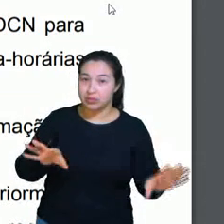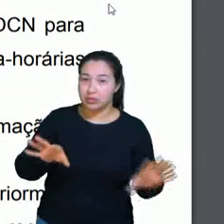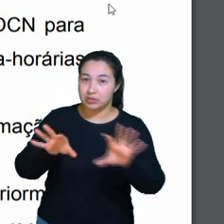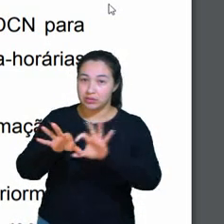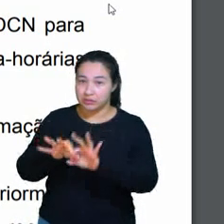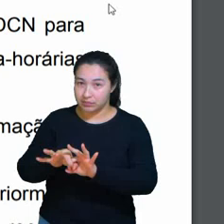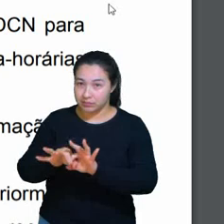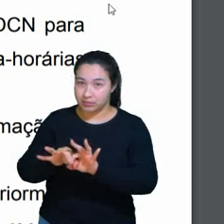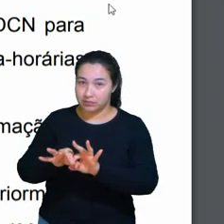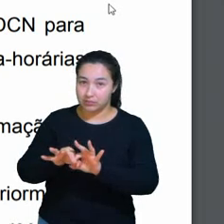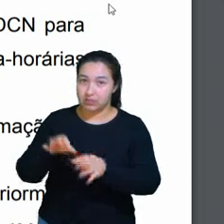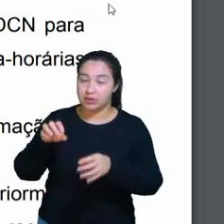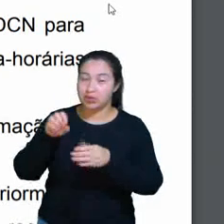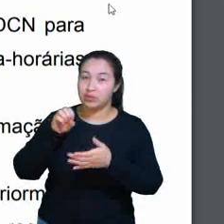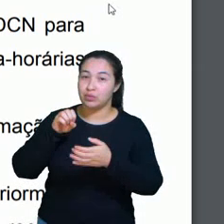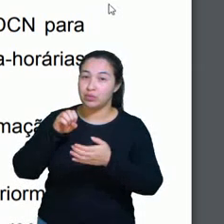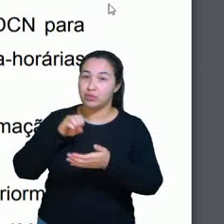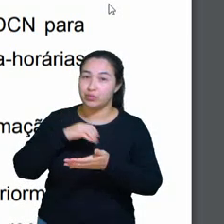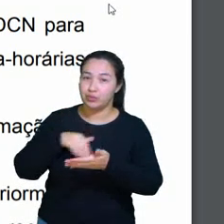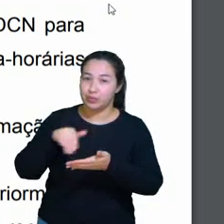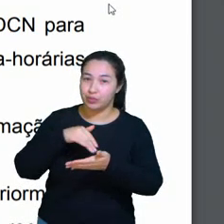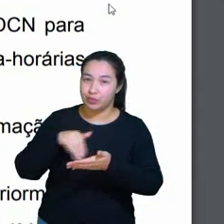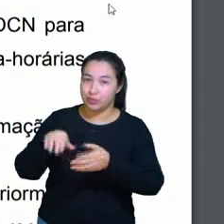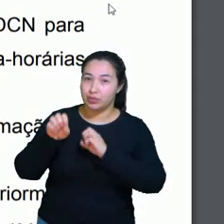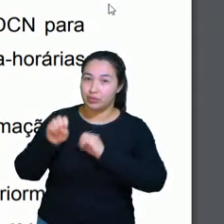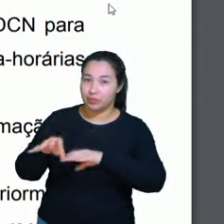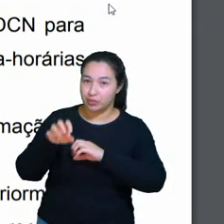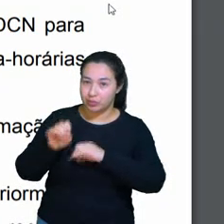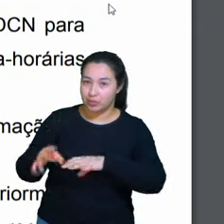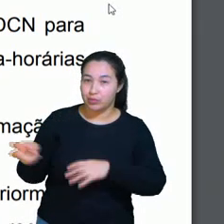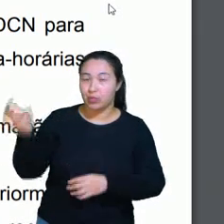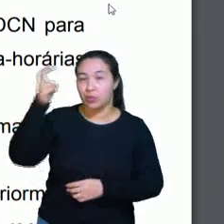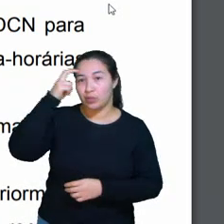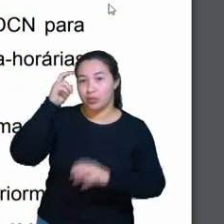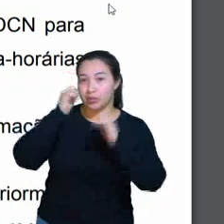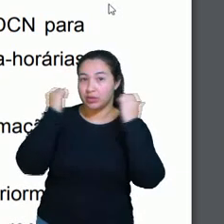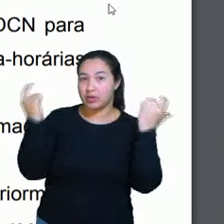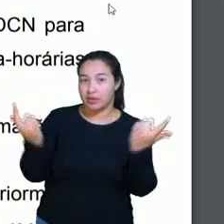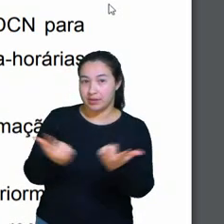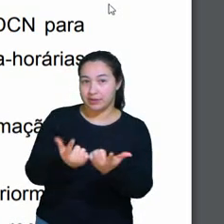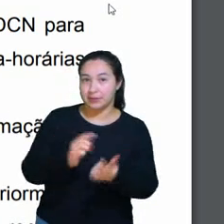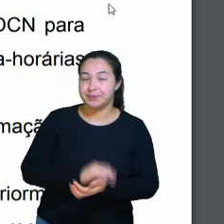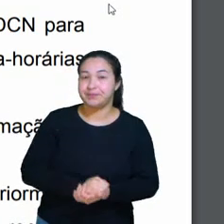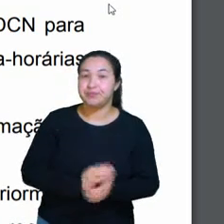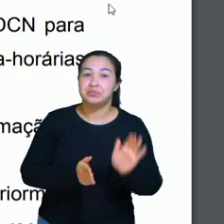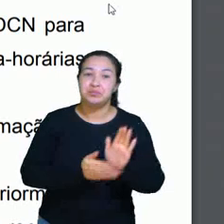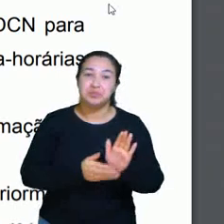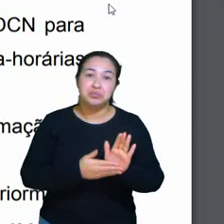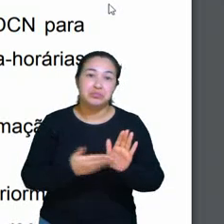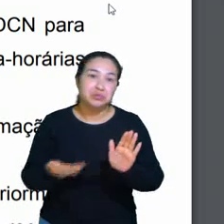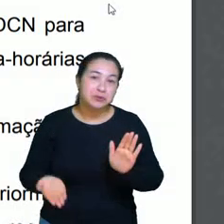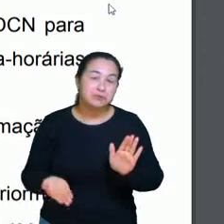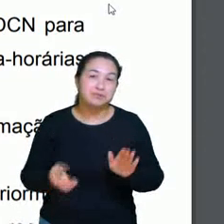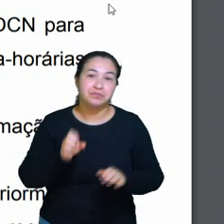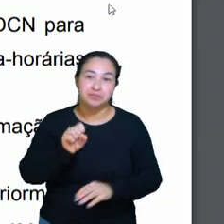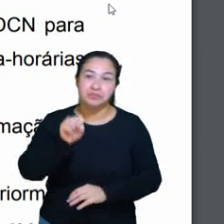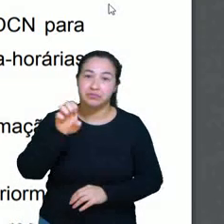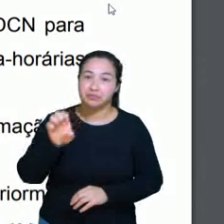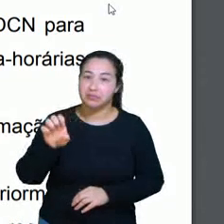da lesc a ser composta por instituições tais como sed